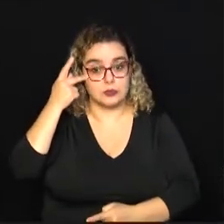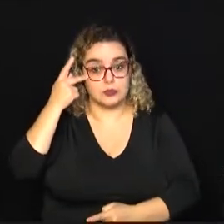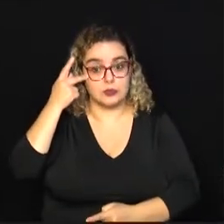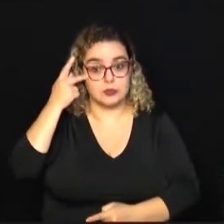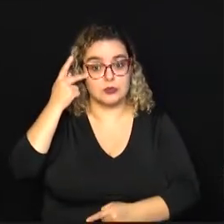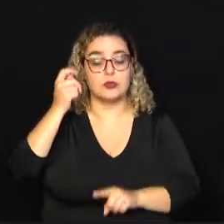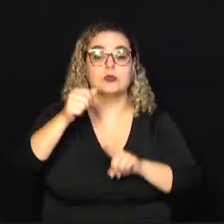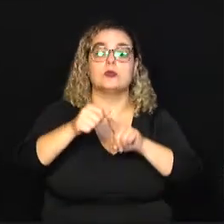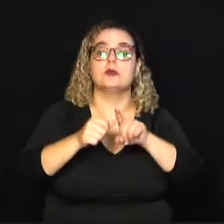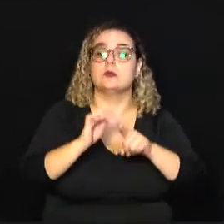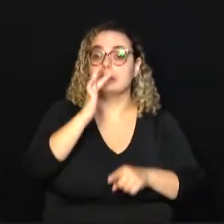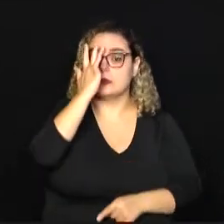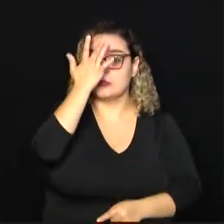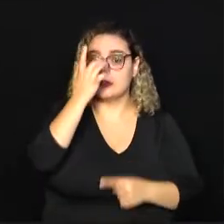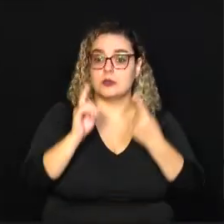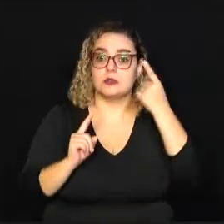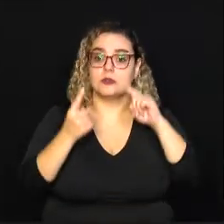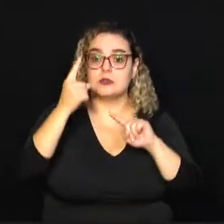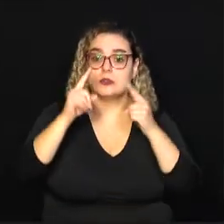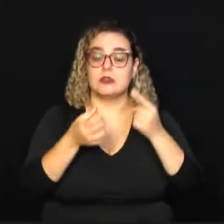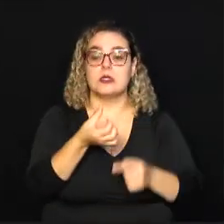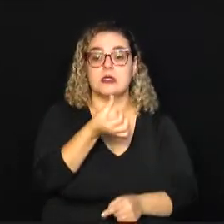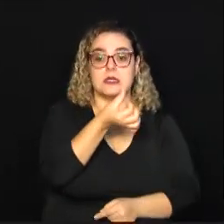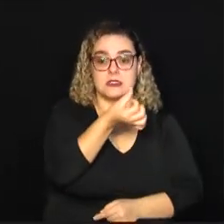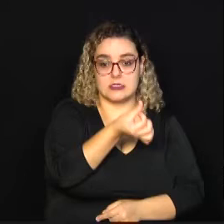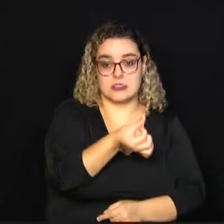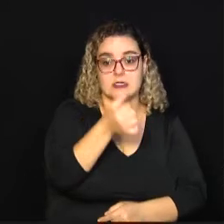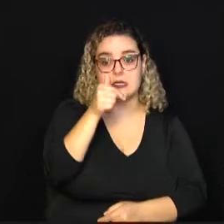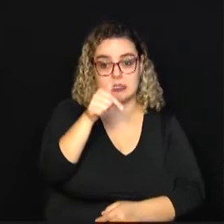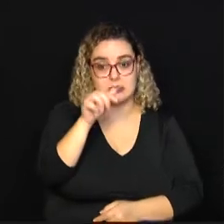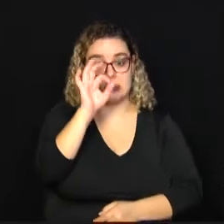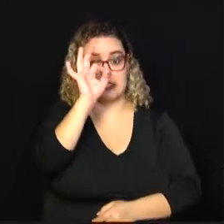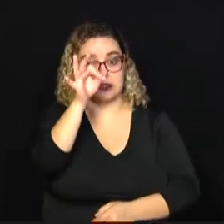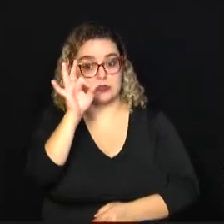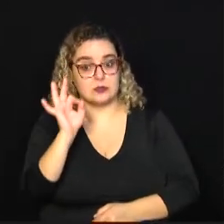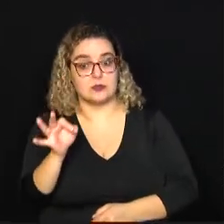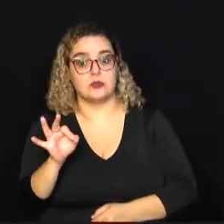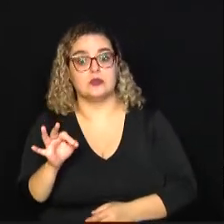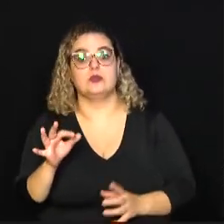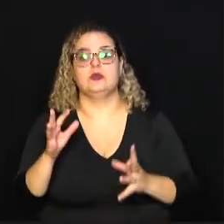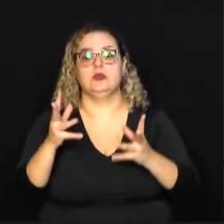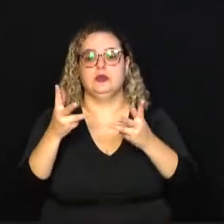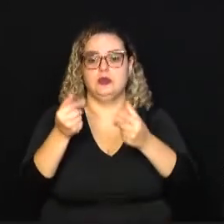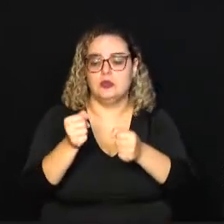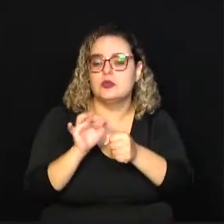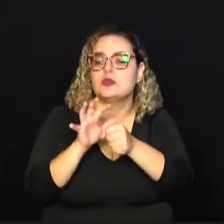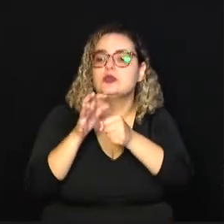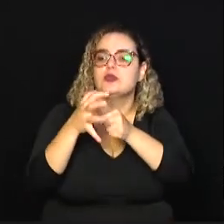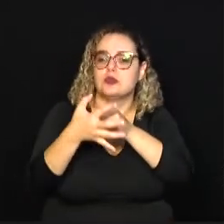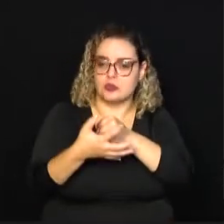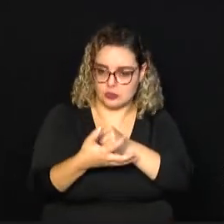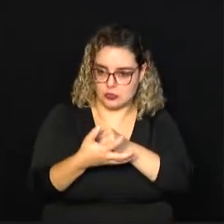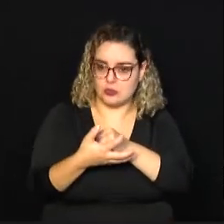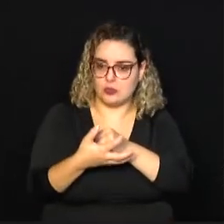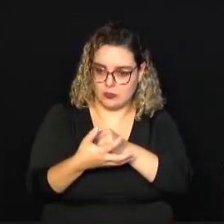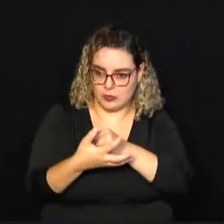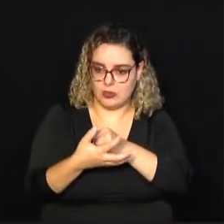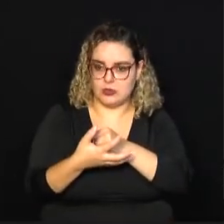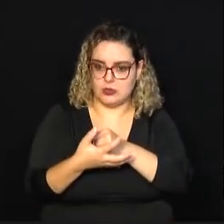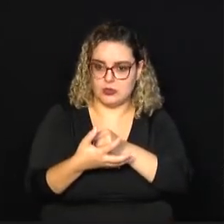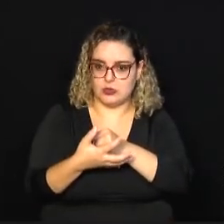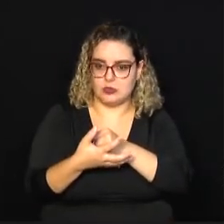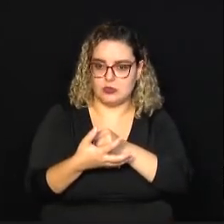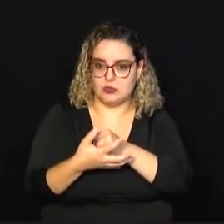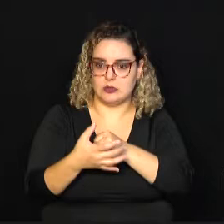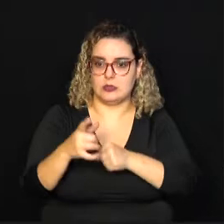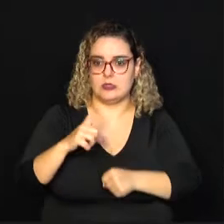de fevereiro, a gente teve 67% dos casos de coronavírus que foram tipados,